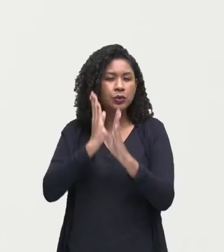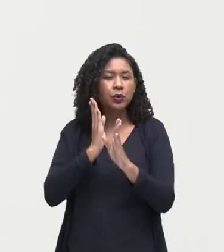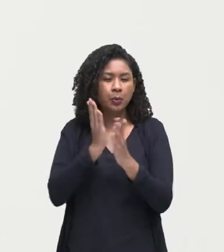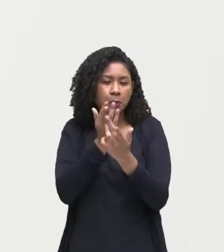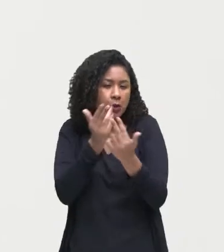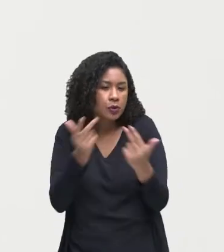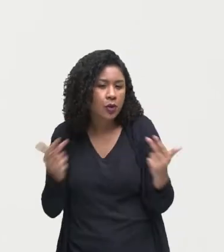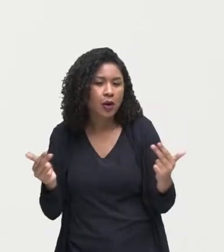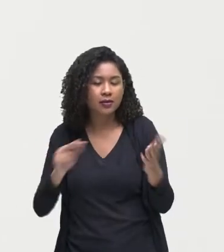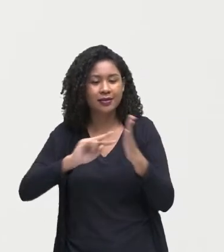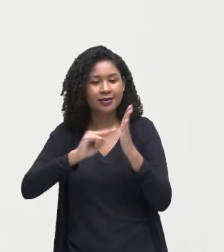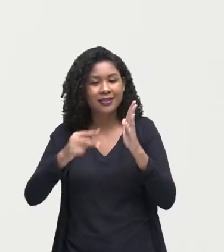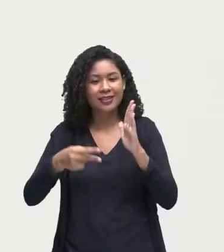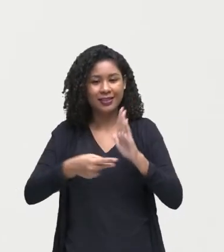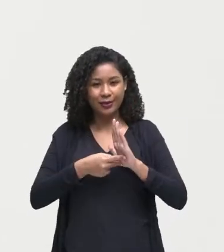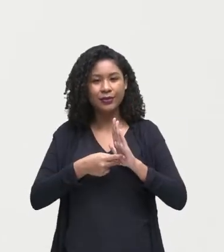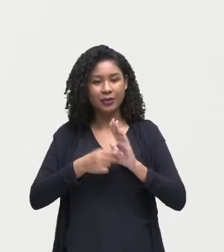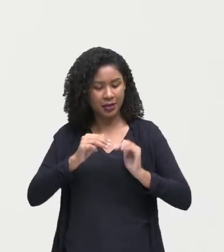né?